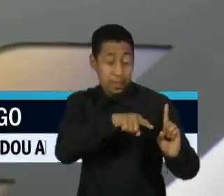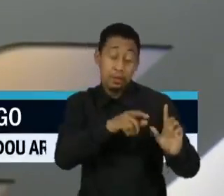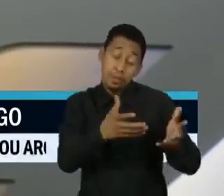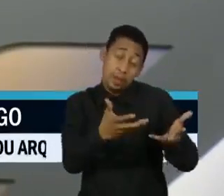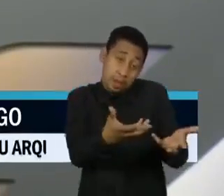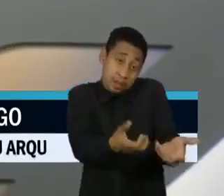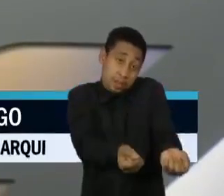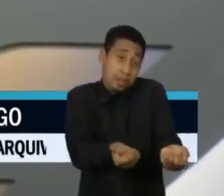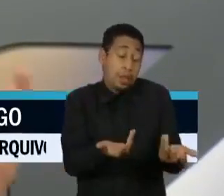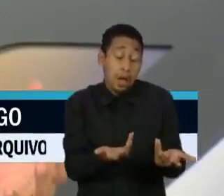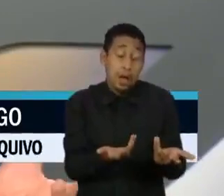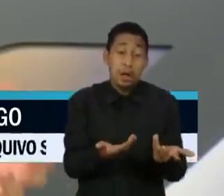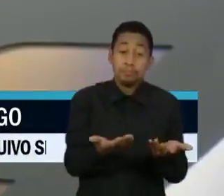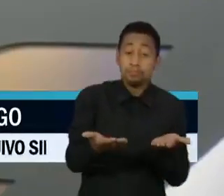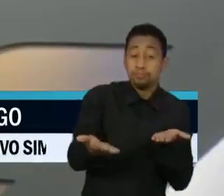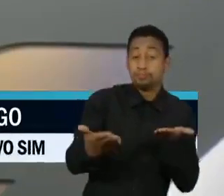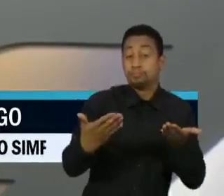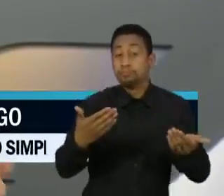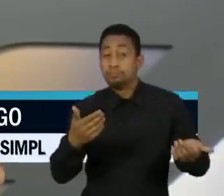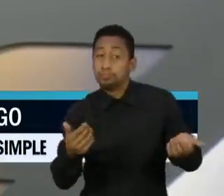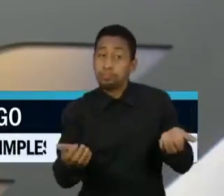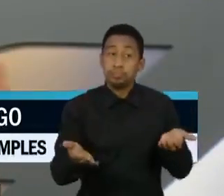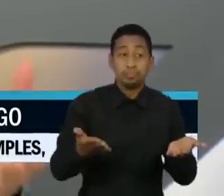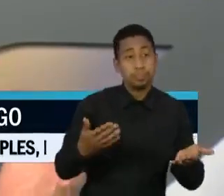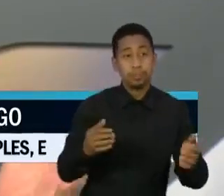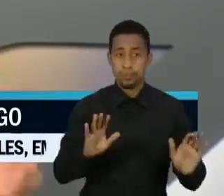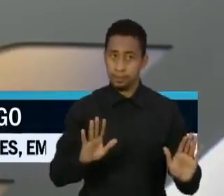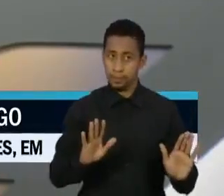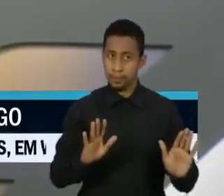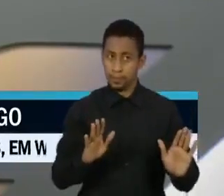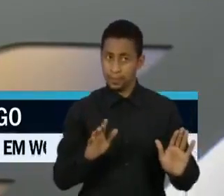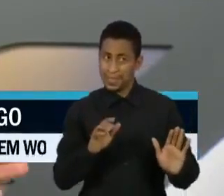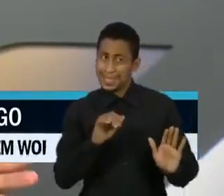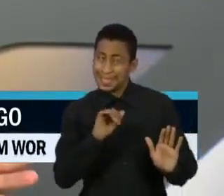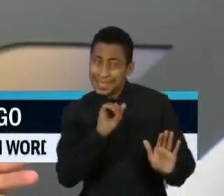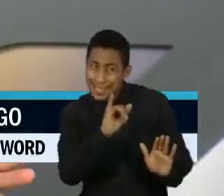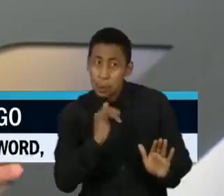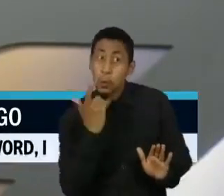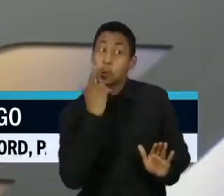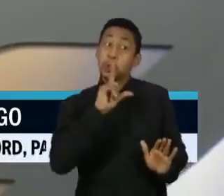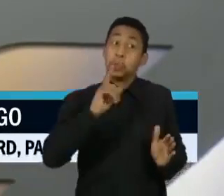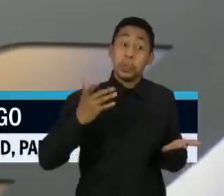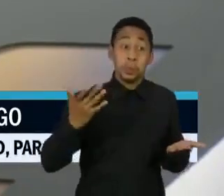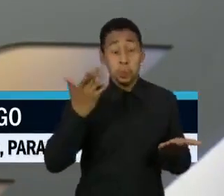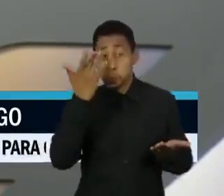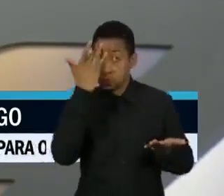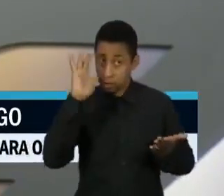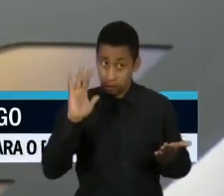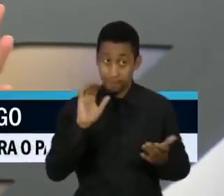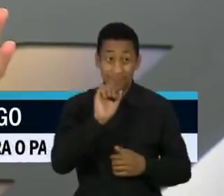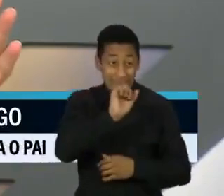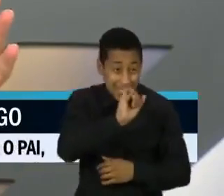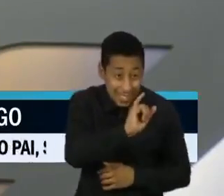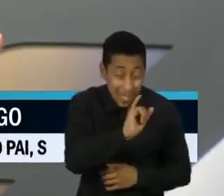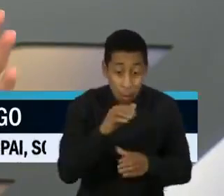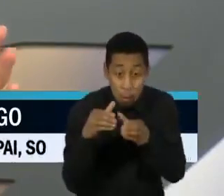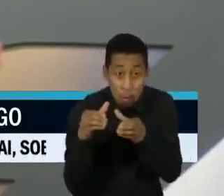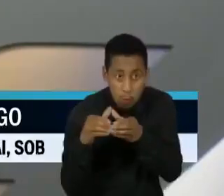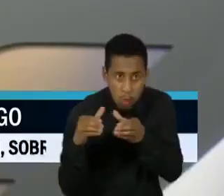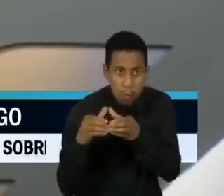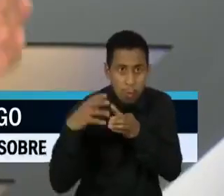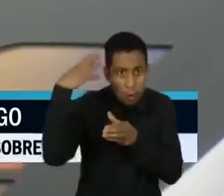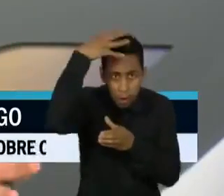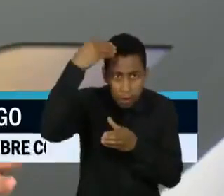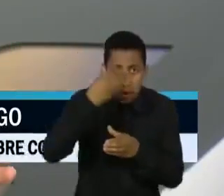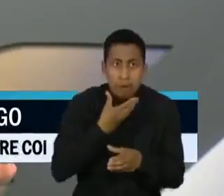ser mais moderado. A questão é, vão conseguir? Não se sabe. Se o Talibã precisar só